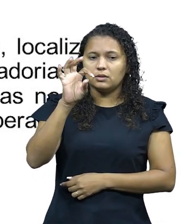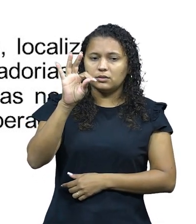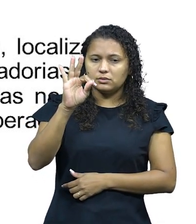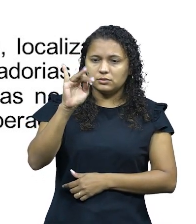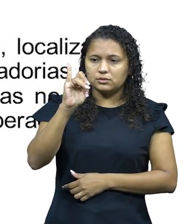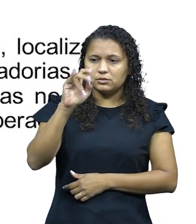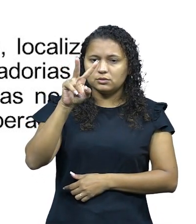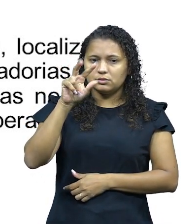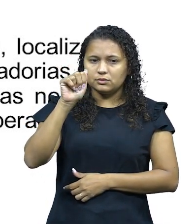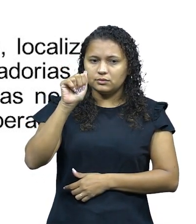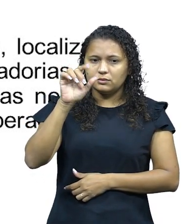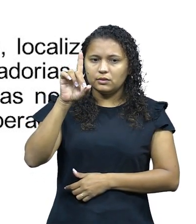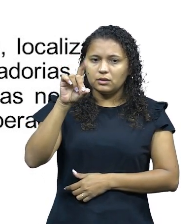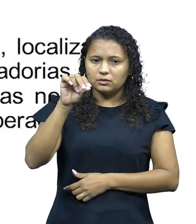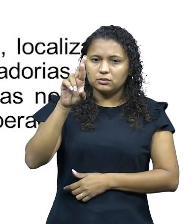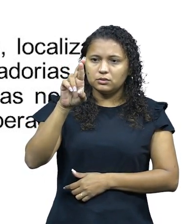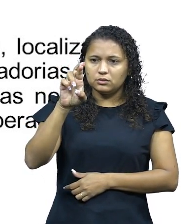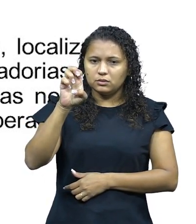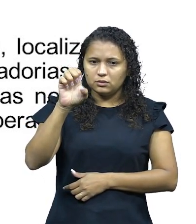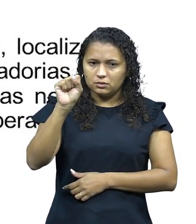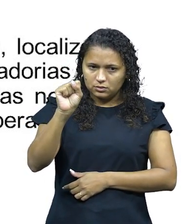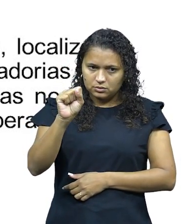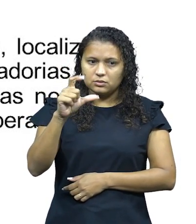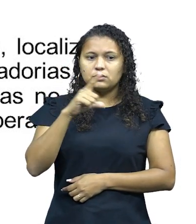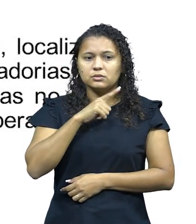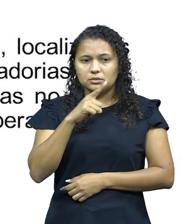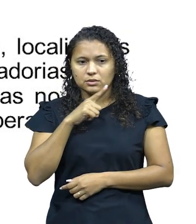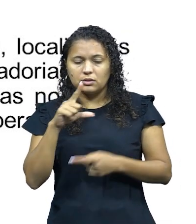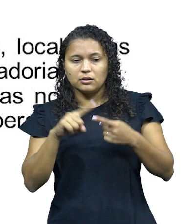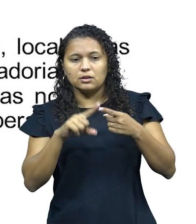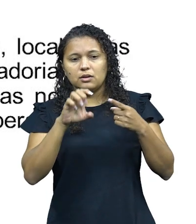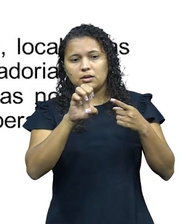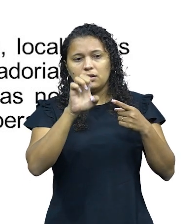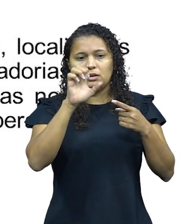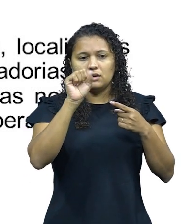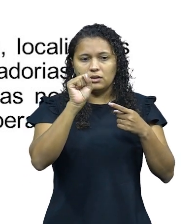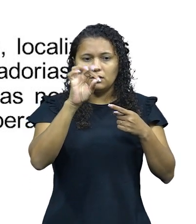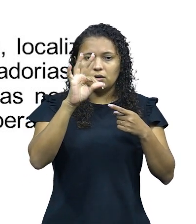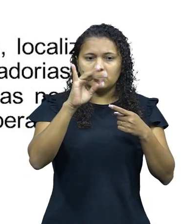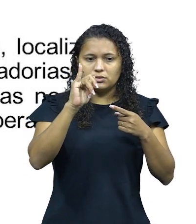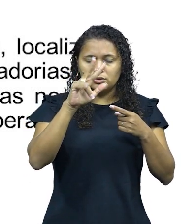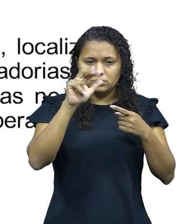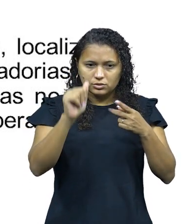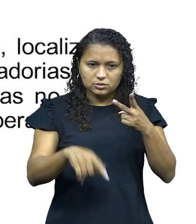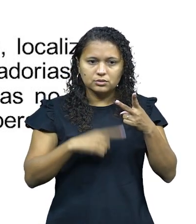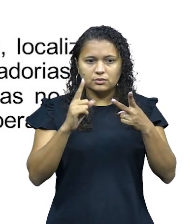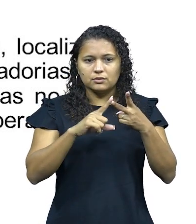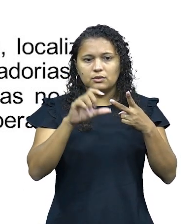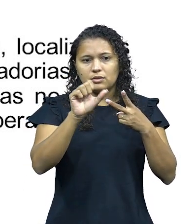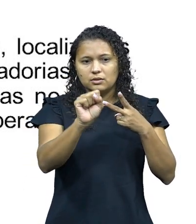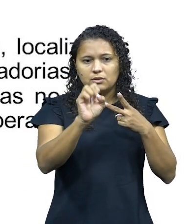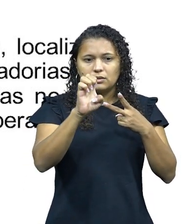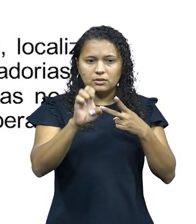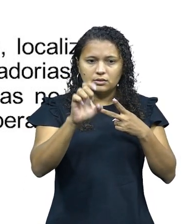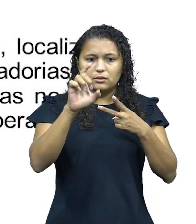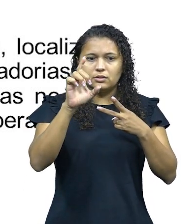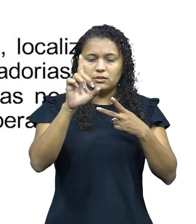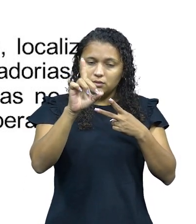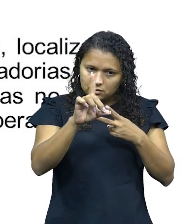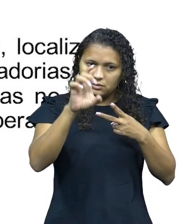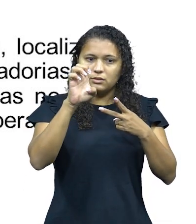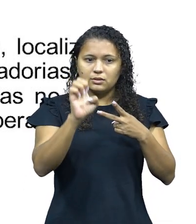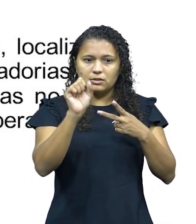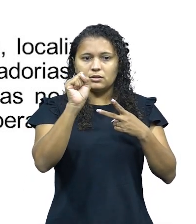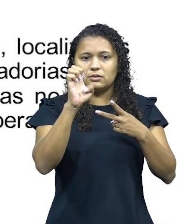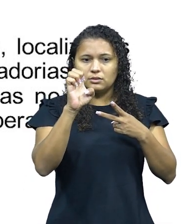de estivadores. Então, a estiva e desestiva. O que é? É a atividade exercida nos portos